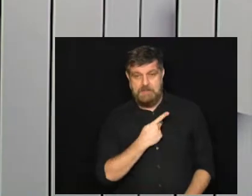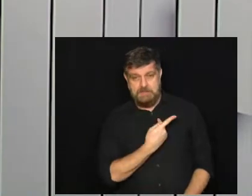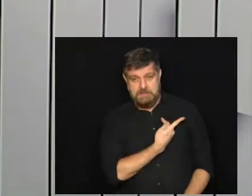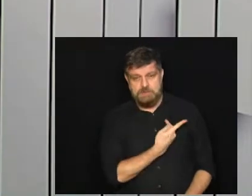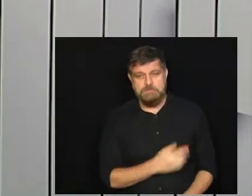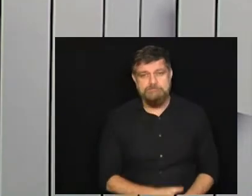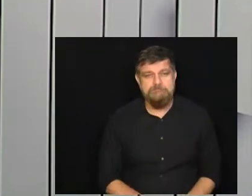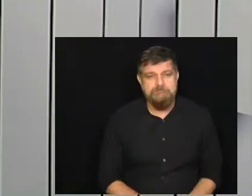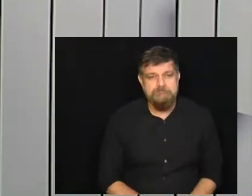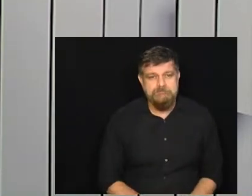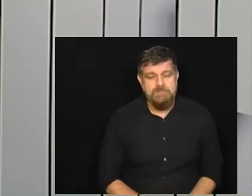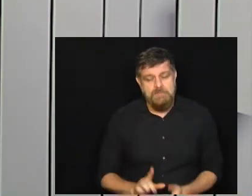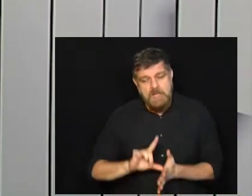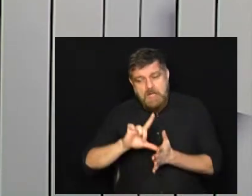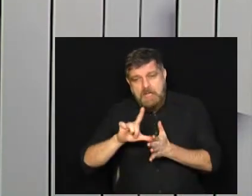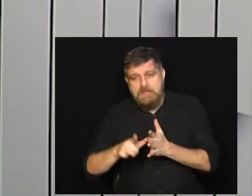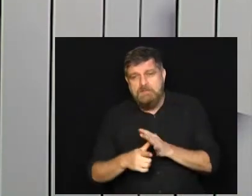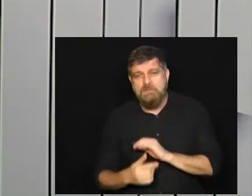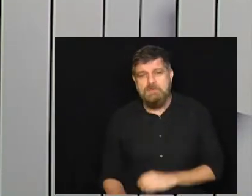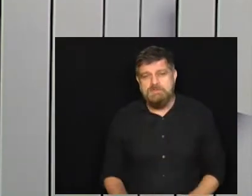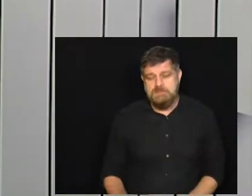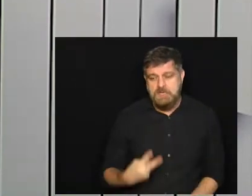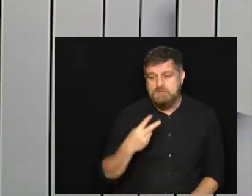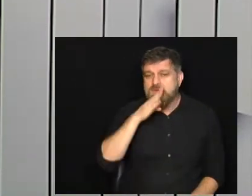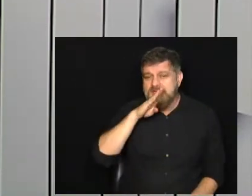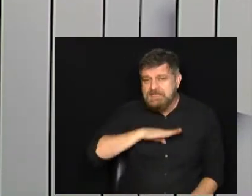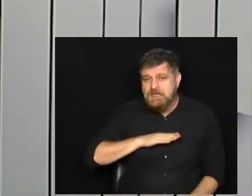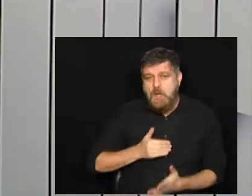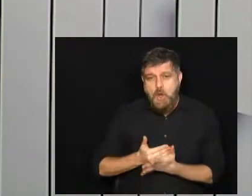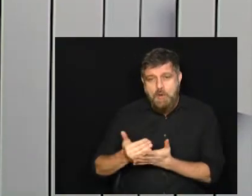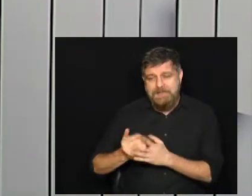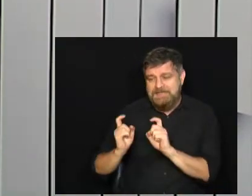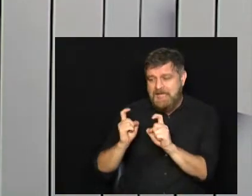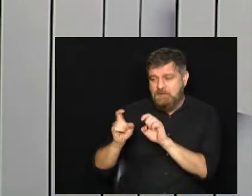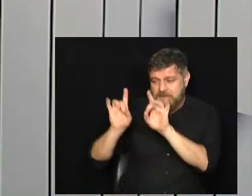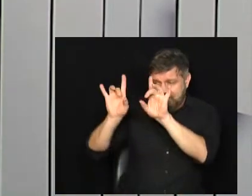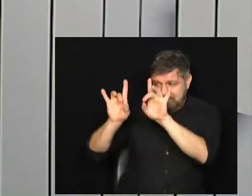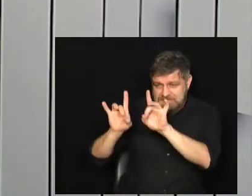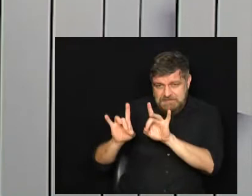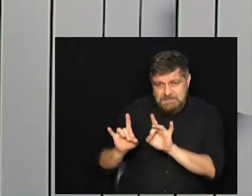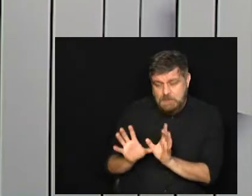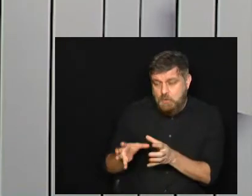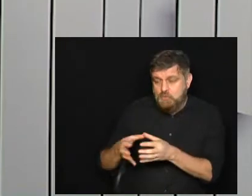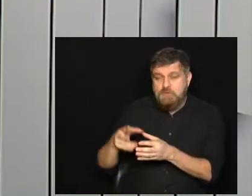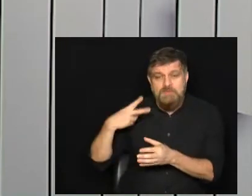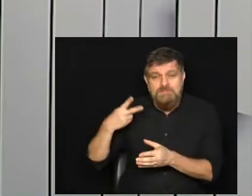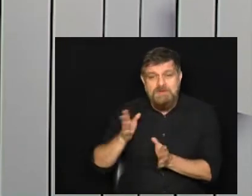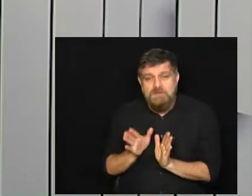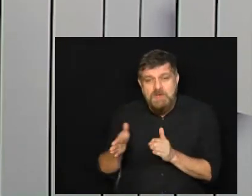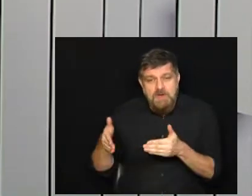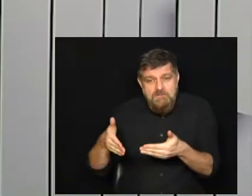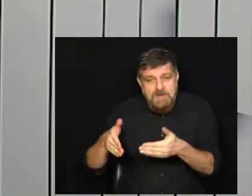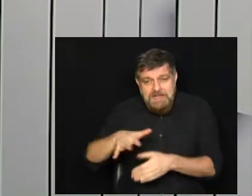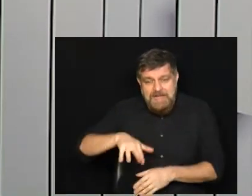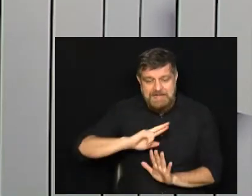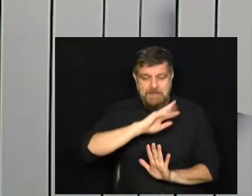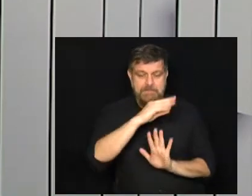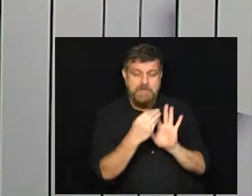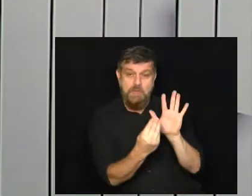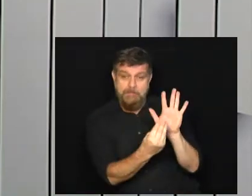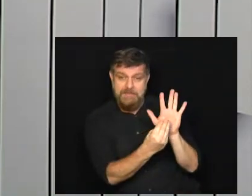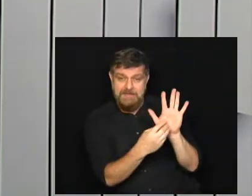Haddad. Um pouco mais tarde, às 2 horas, começa a reunião extraordinária da Comissão Permanente de Meio